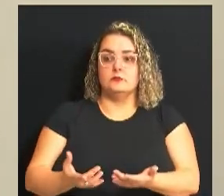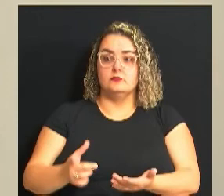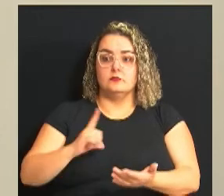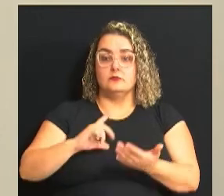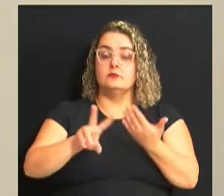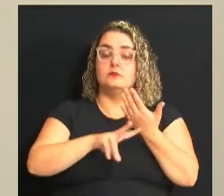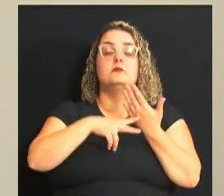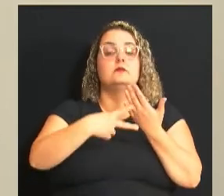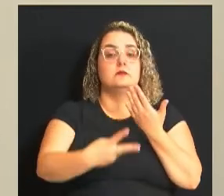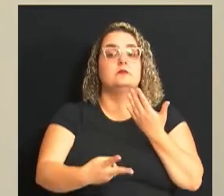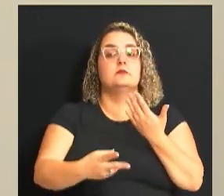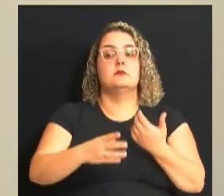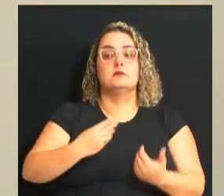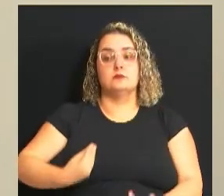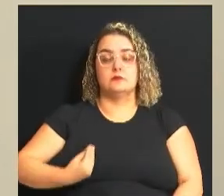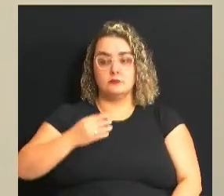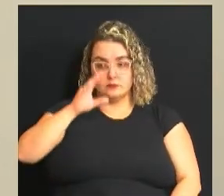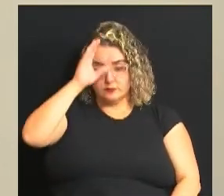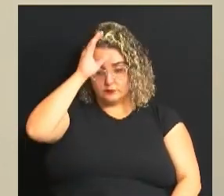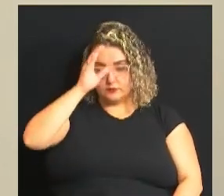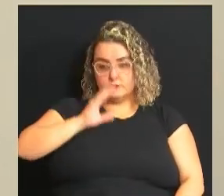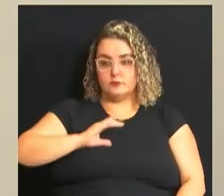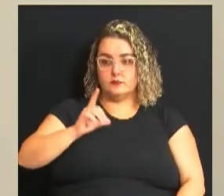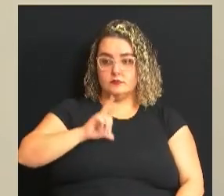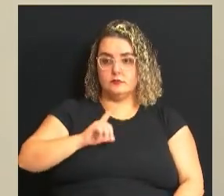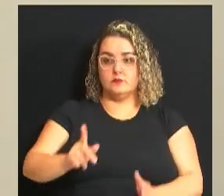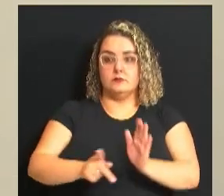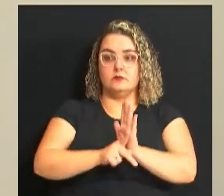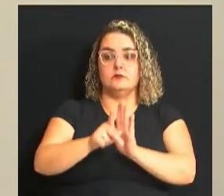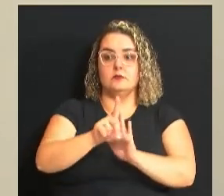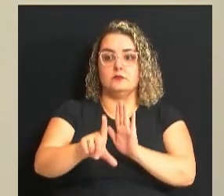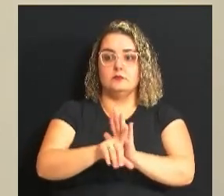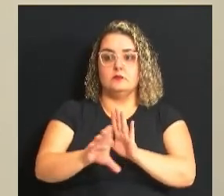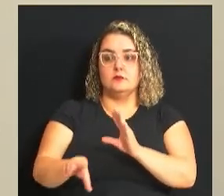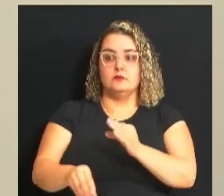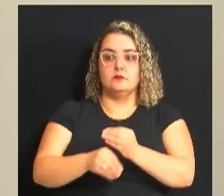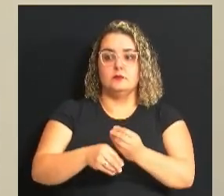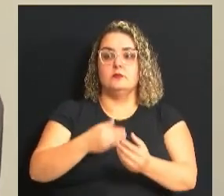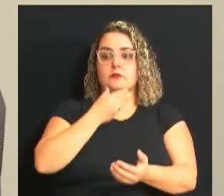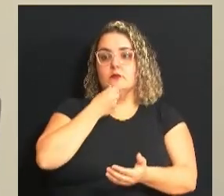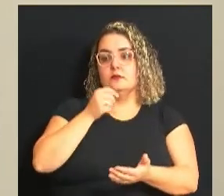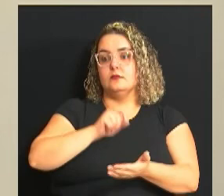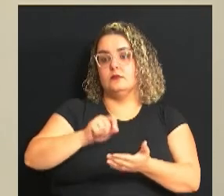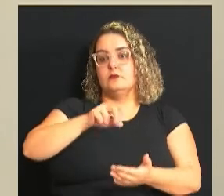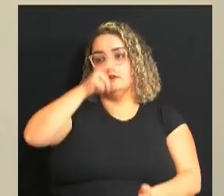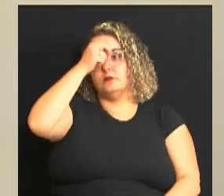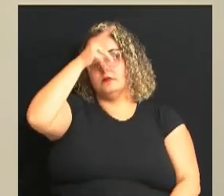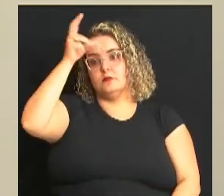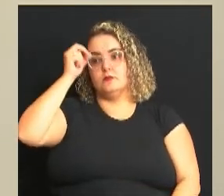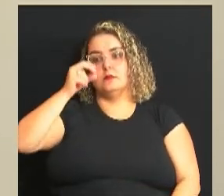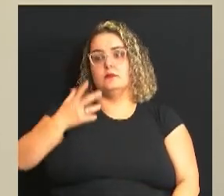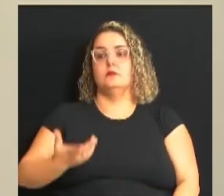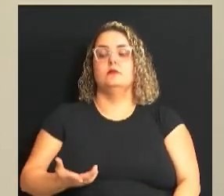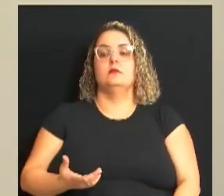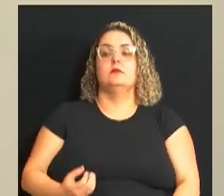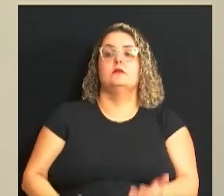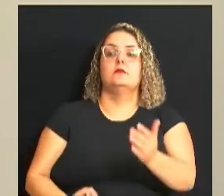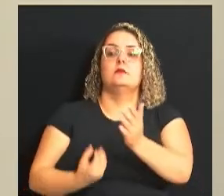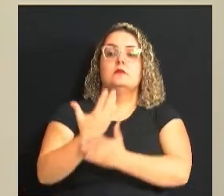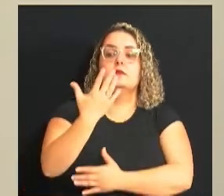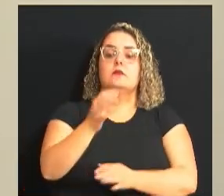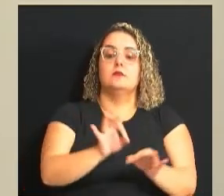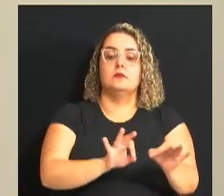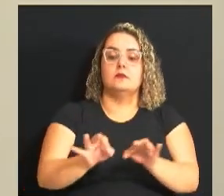vida dos cidadãos. Hoje nós tivemos um projeto de lei complementar de autoria do prefeito municipal, que dispõe sobre a criação de um programa